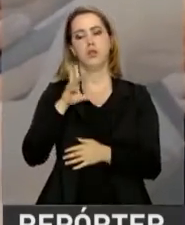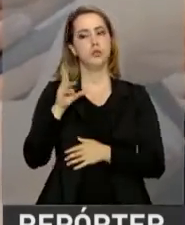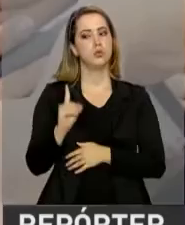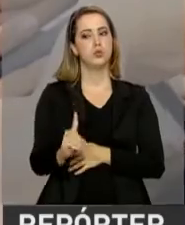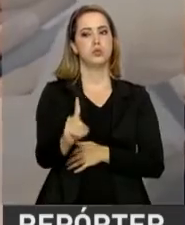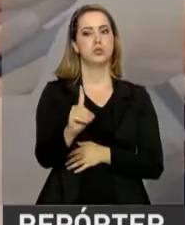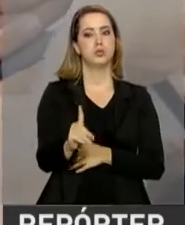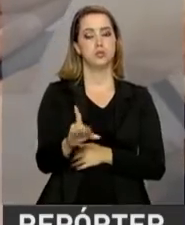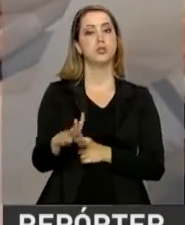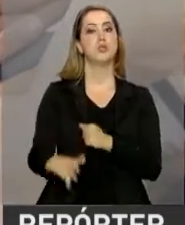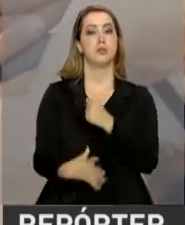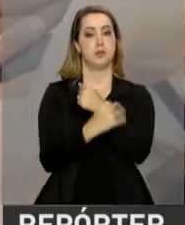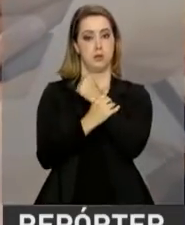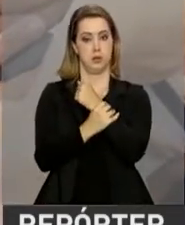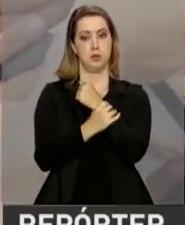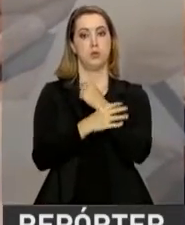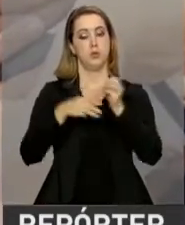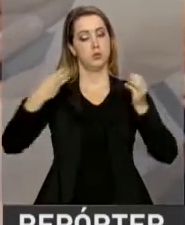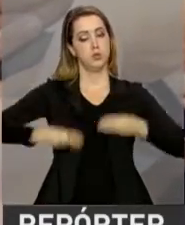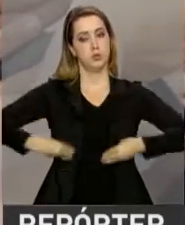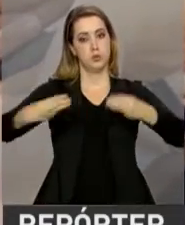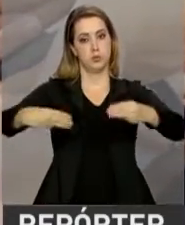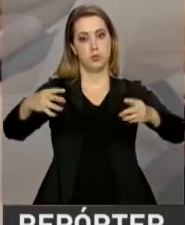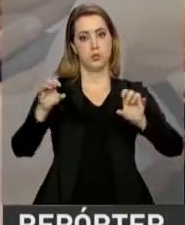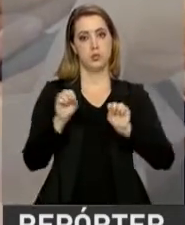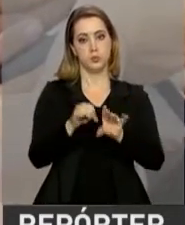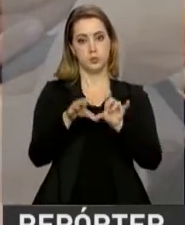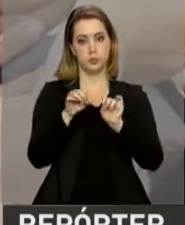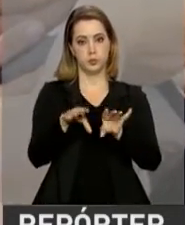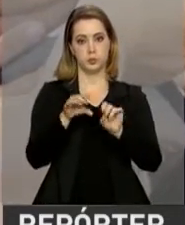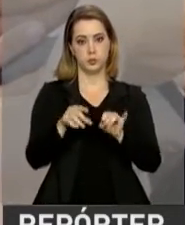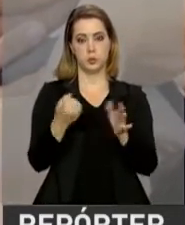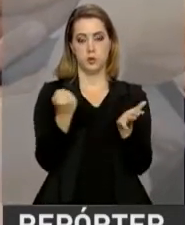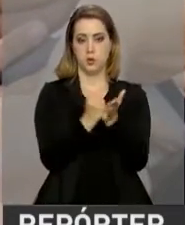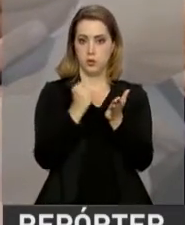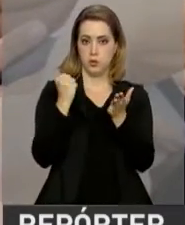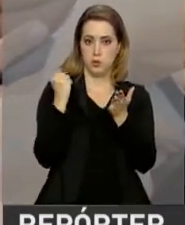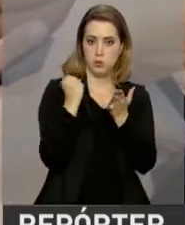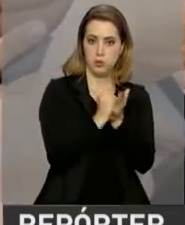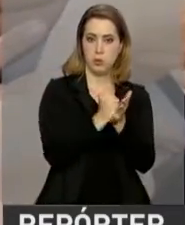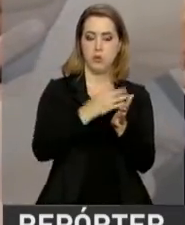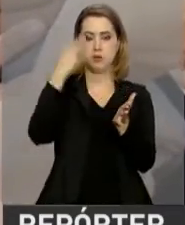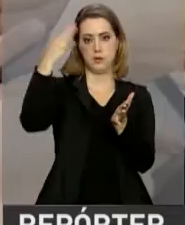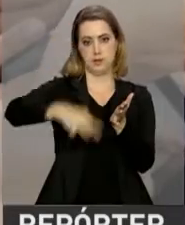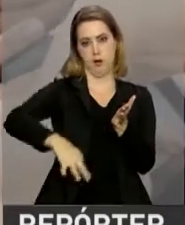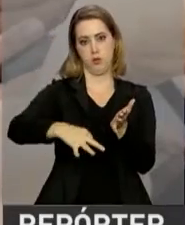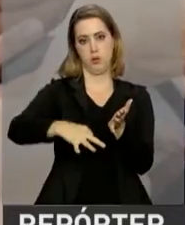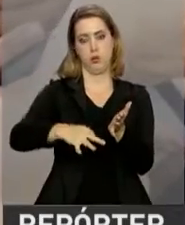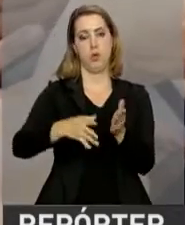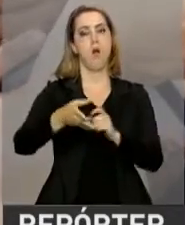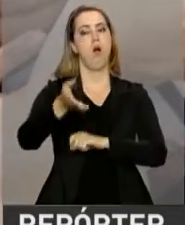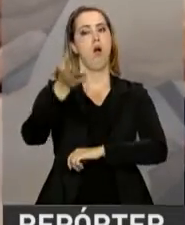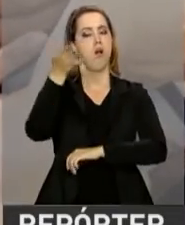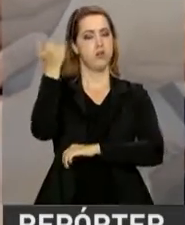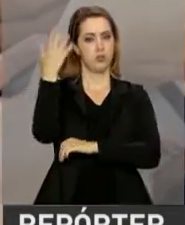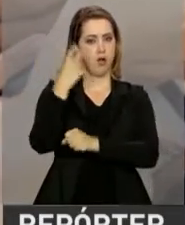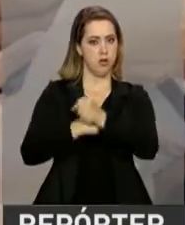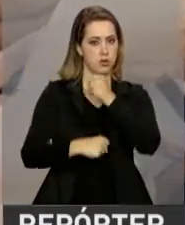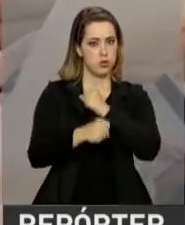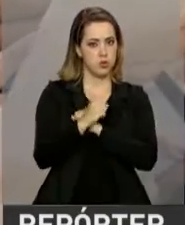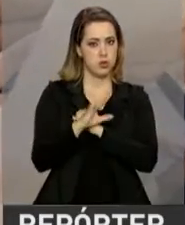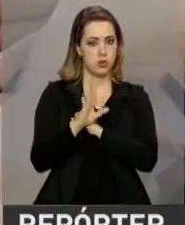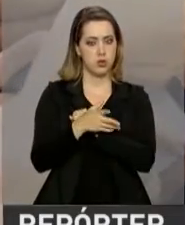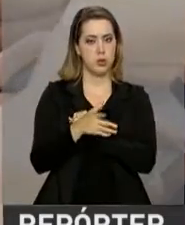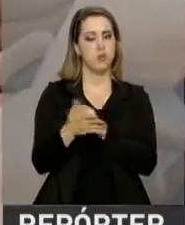o par do ministério da educação de que os consagrou os contratos serão honrados tanto contratos antigos renovados